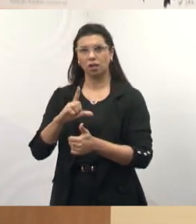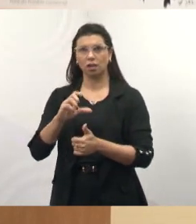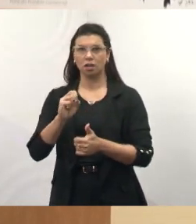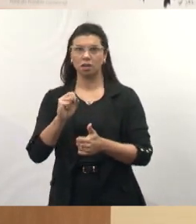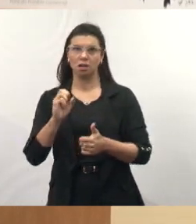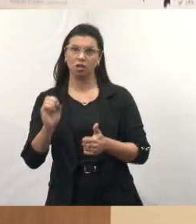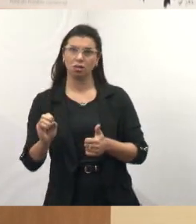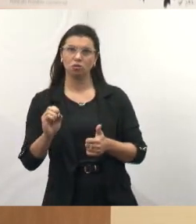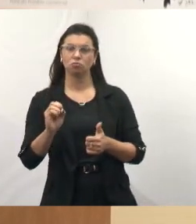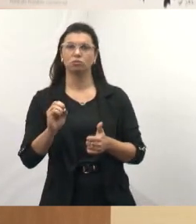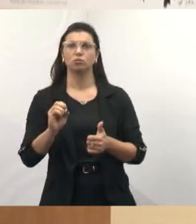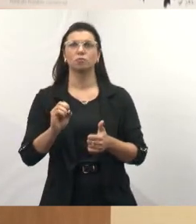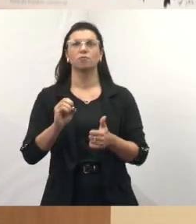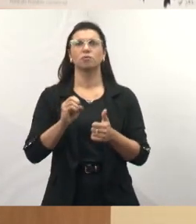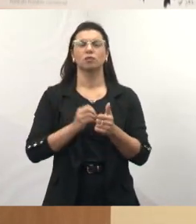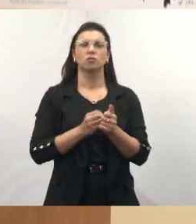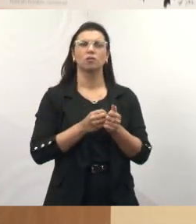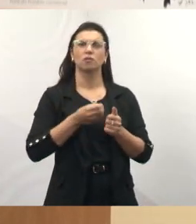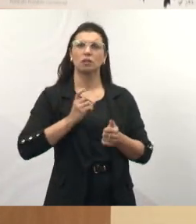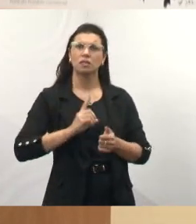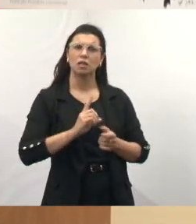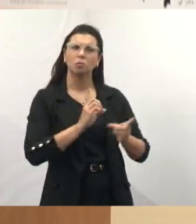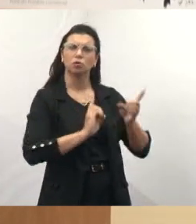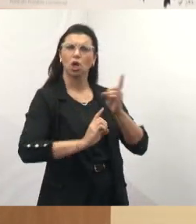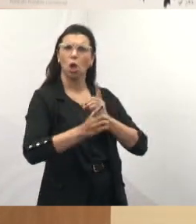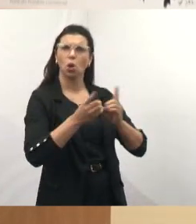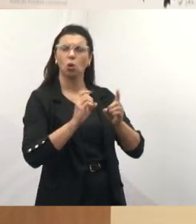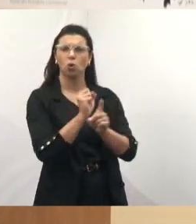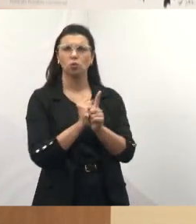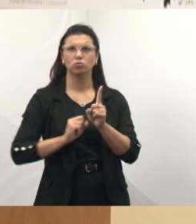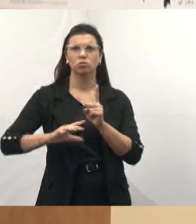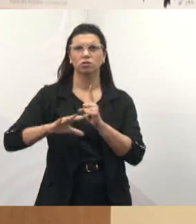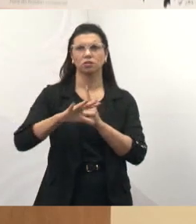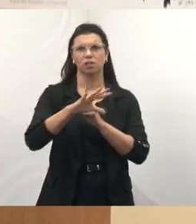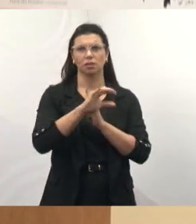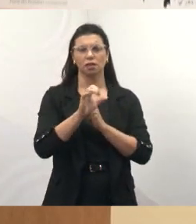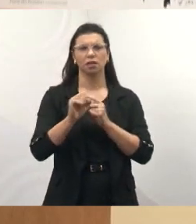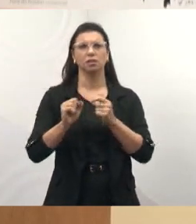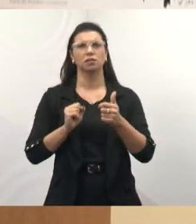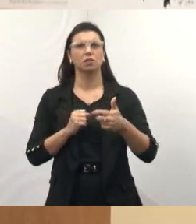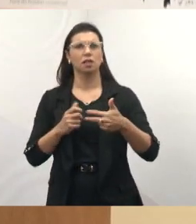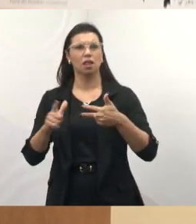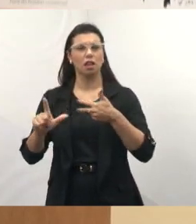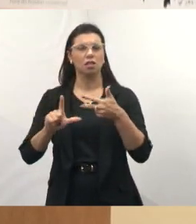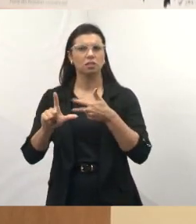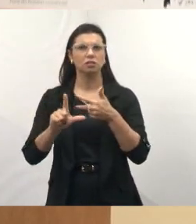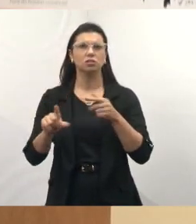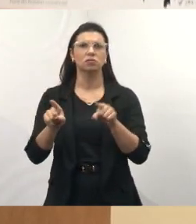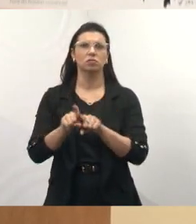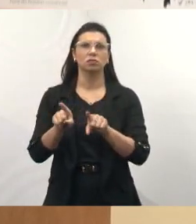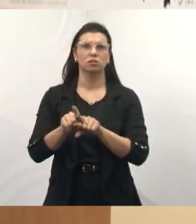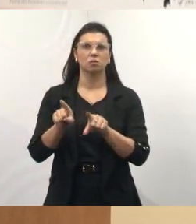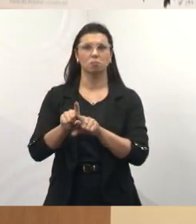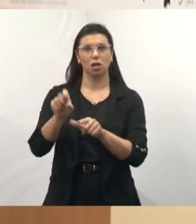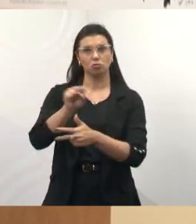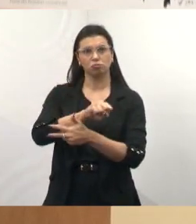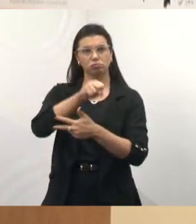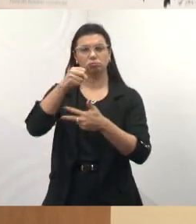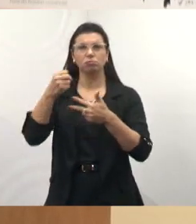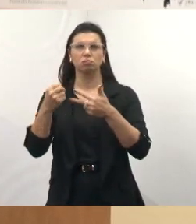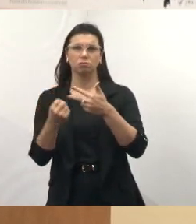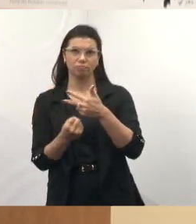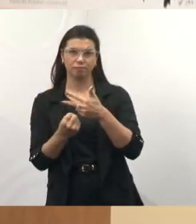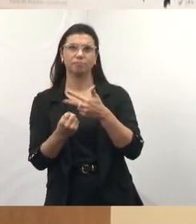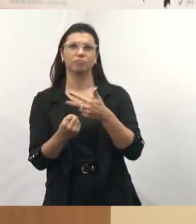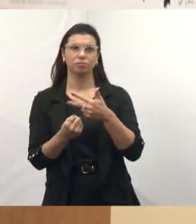pela discussão com a sociedade, pela discussão com a comunidade, pela discussão com a Casa Legislativa, das 3 leis importantes. A